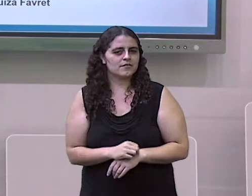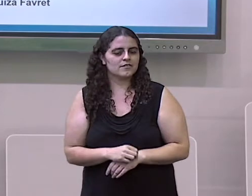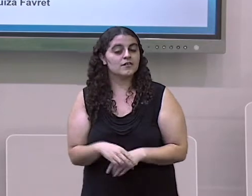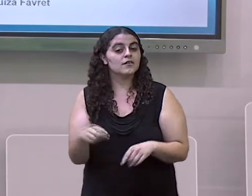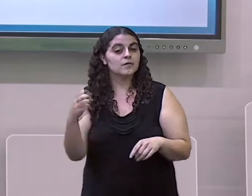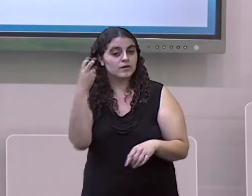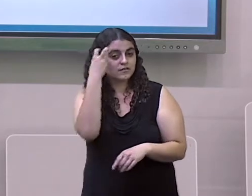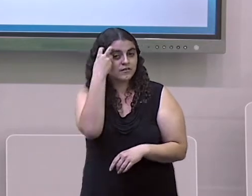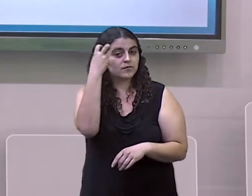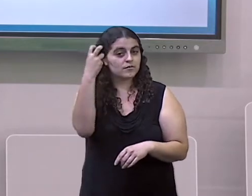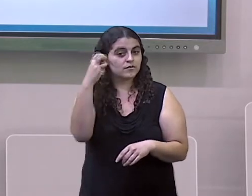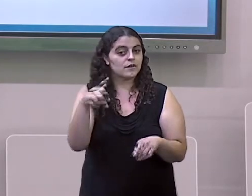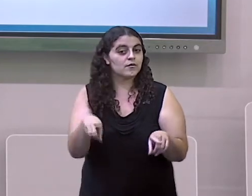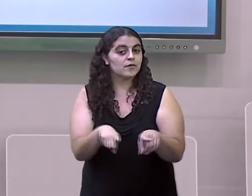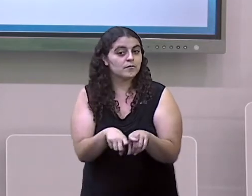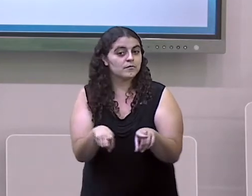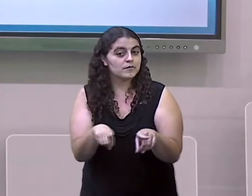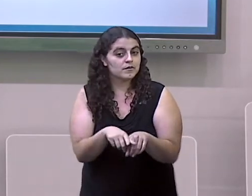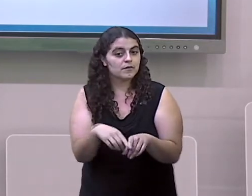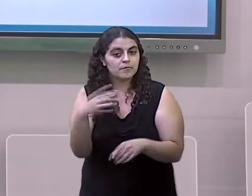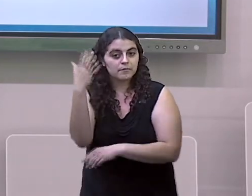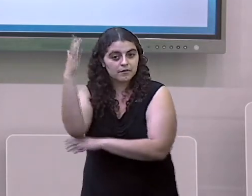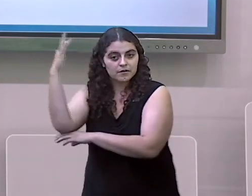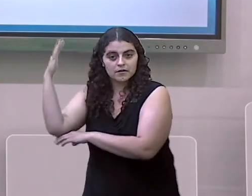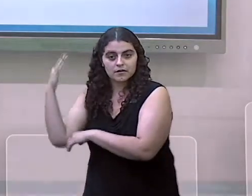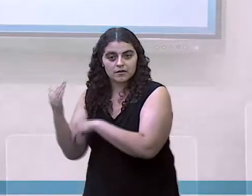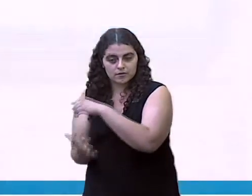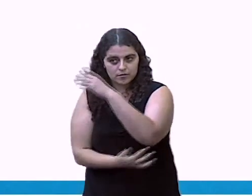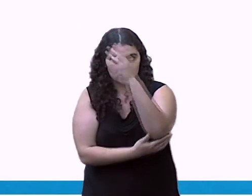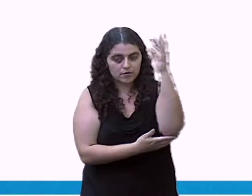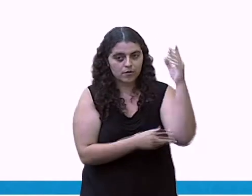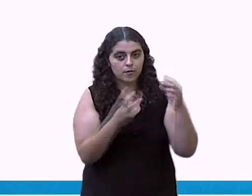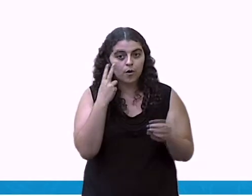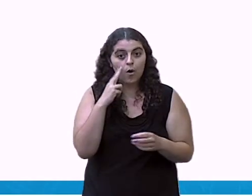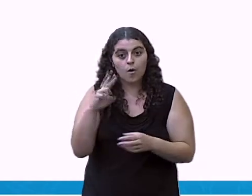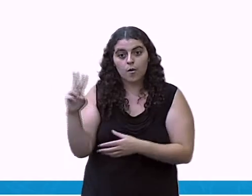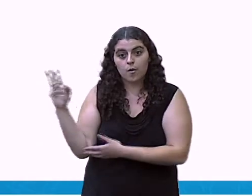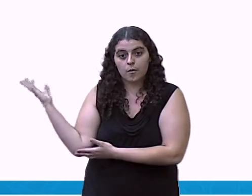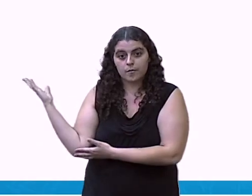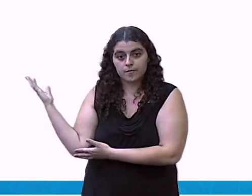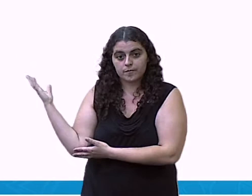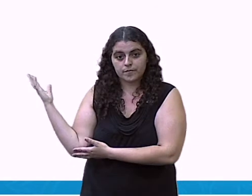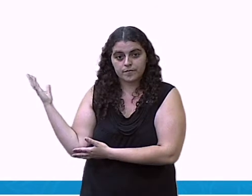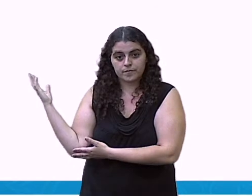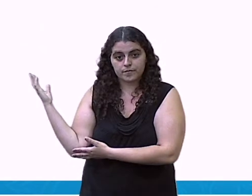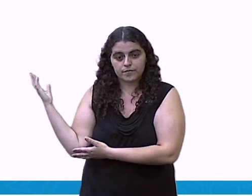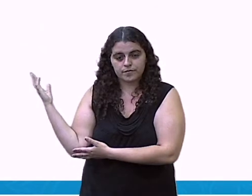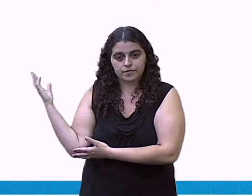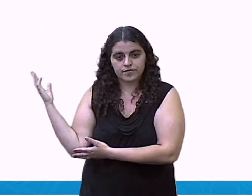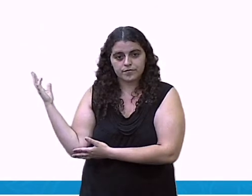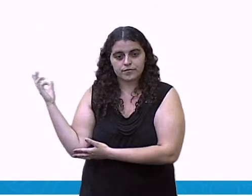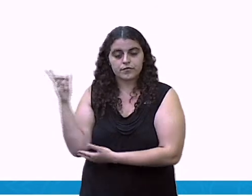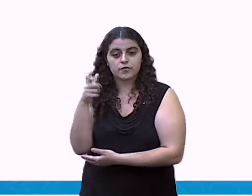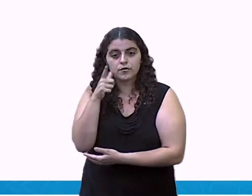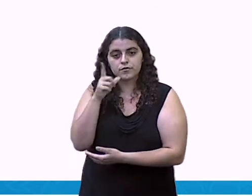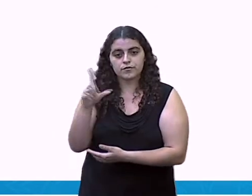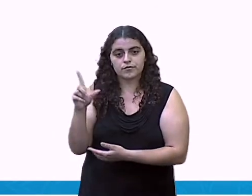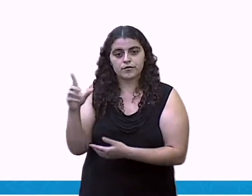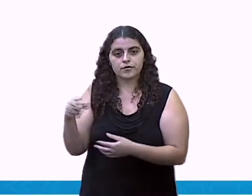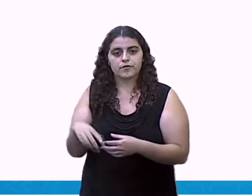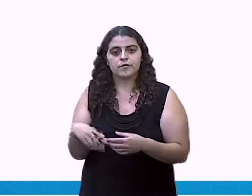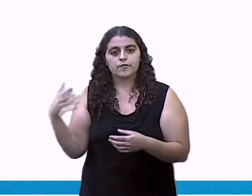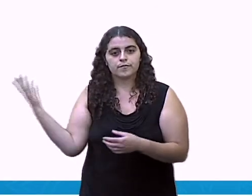como paisagem natural. E aqui podemos perceber, olha só, todos os sentidos, né? Nós conseguimos entender que todos